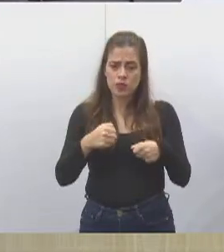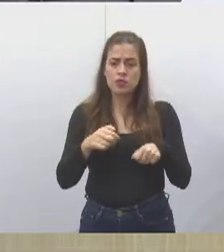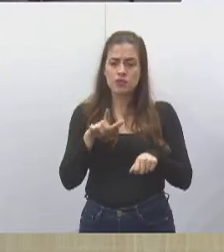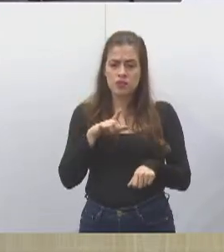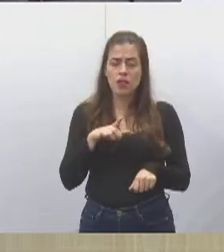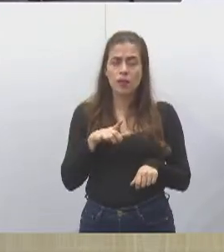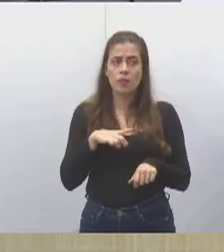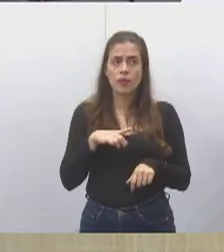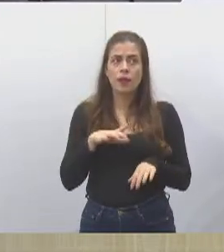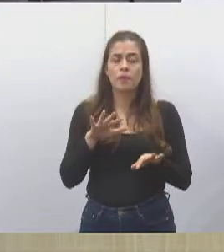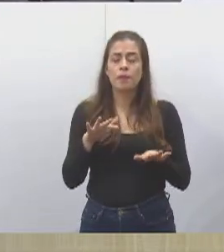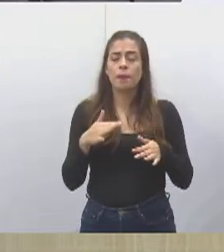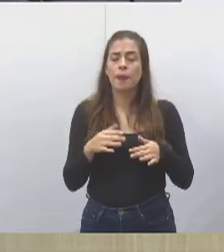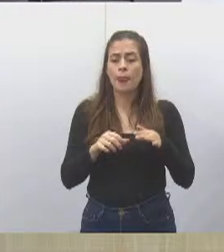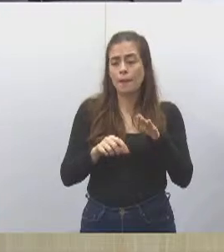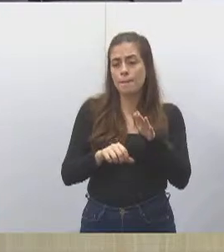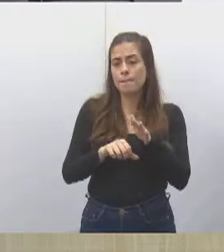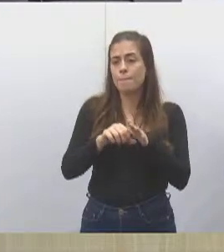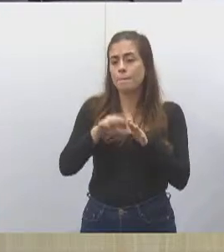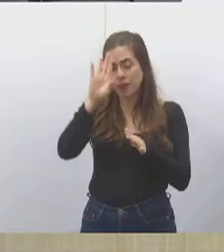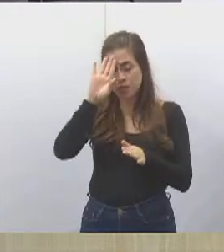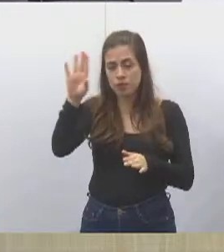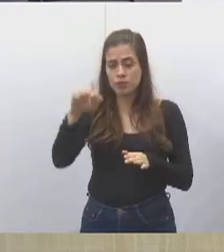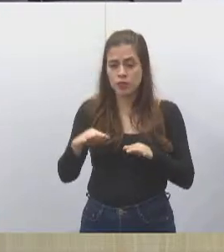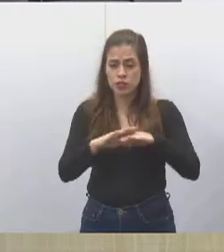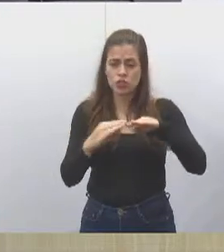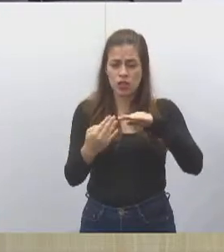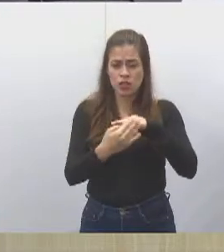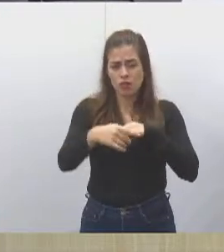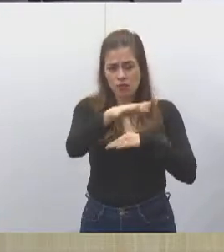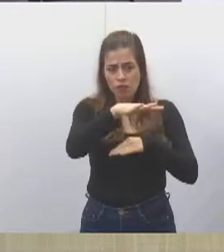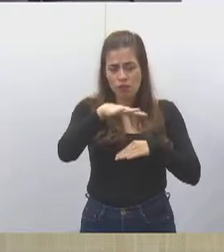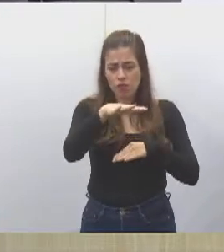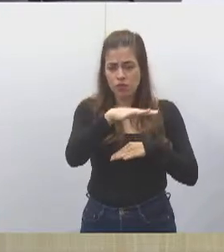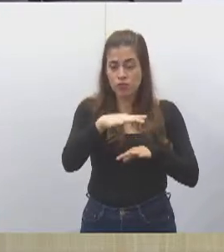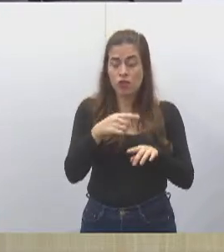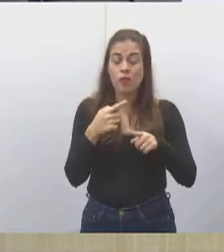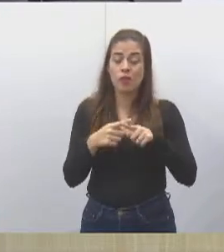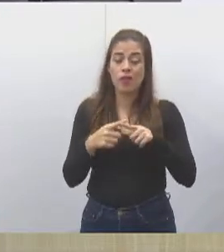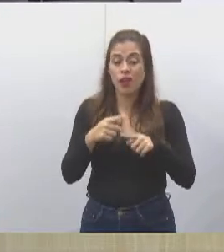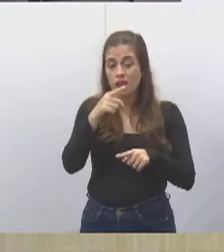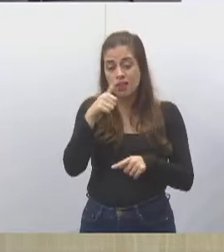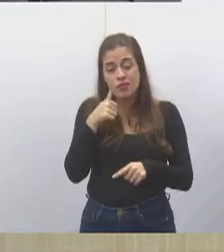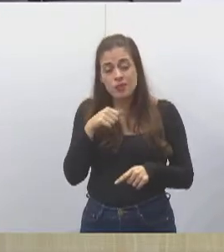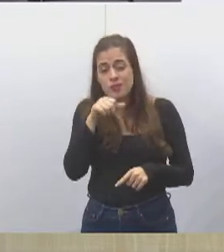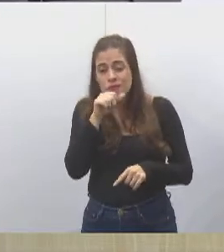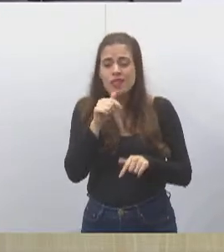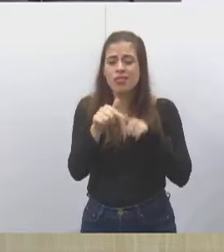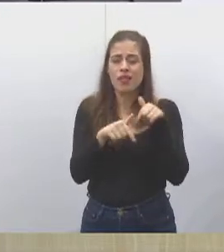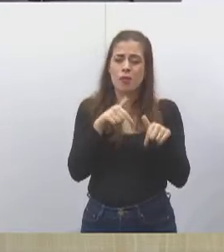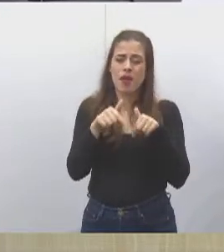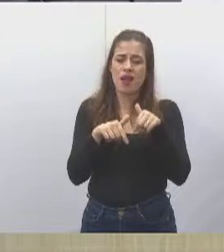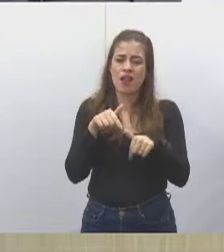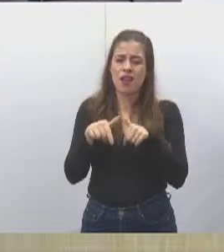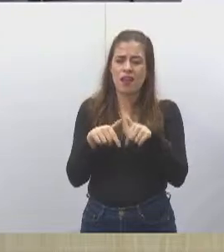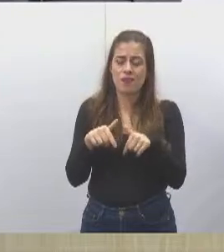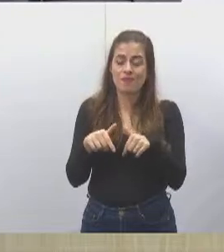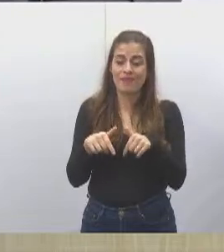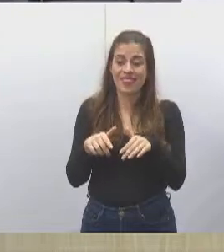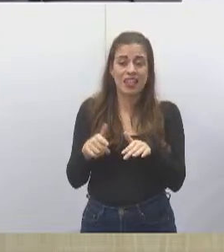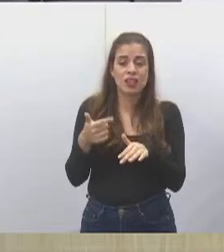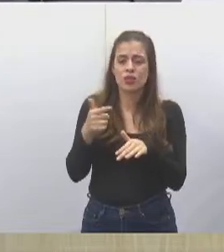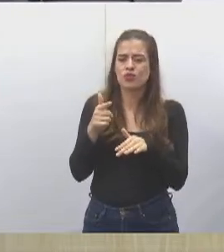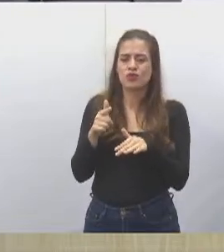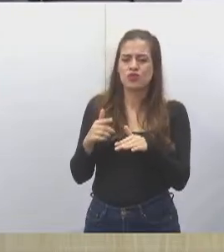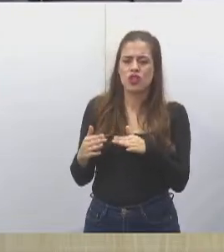principalmente ali no 1º de Maio, Igarapés, onde tem muitas mães que trabalham, né, e que muitas vezes não era contemplado, tinha